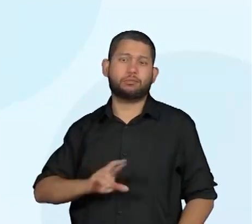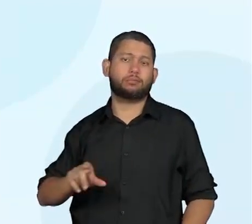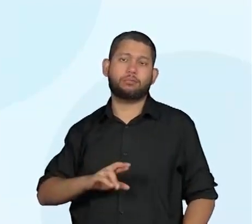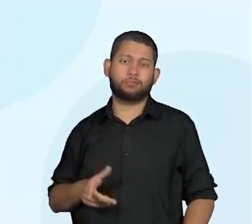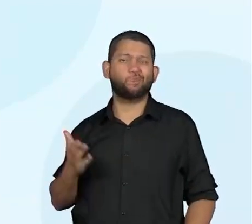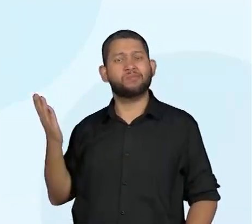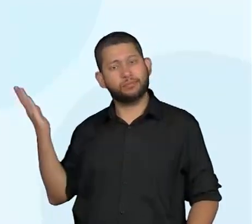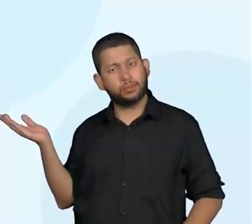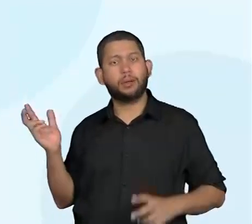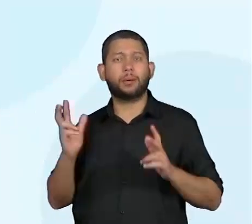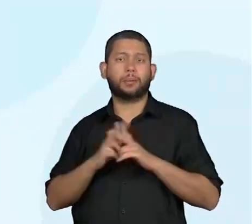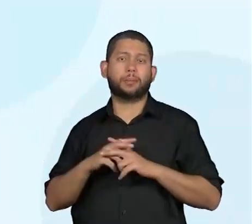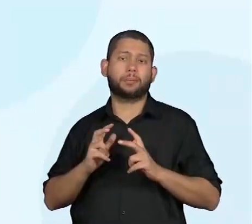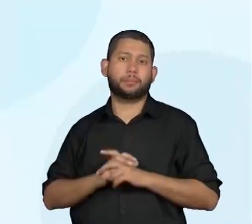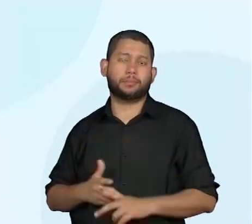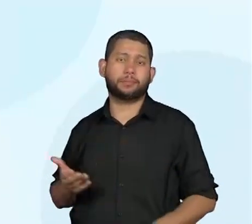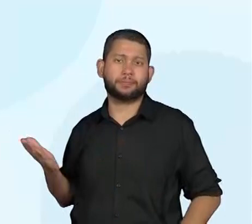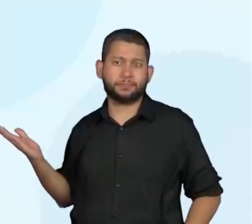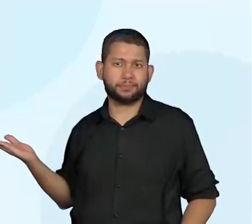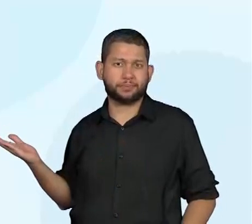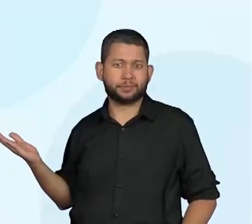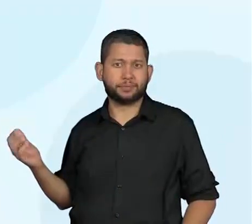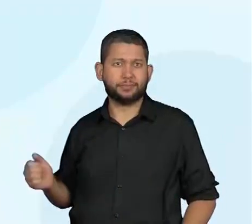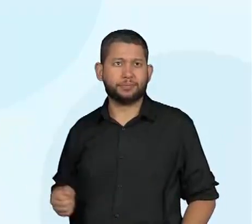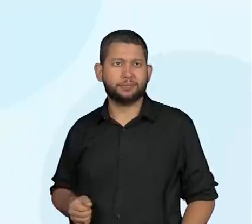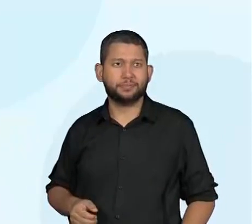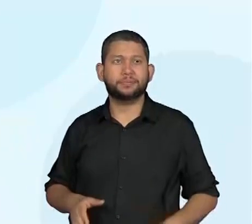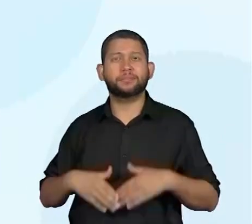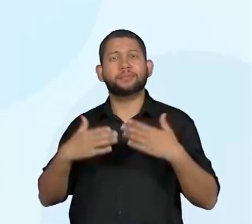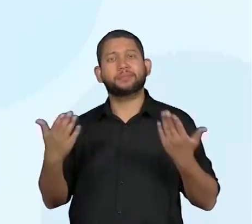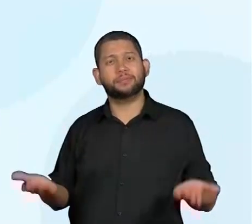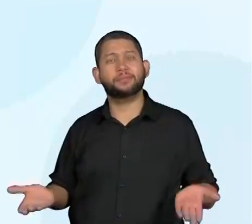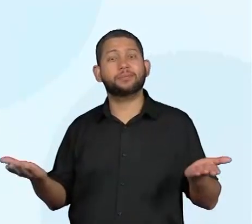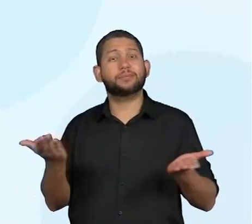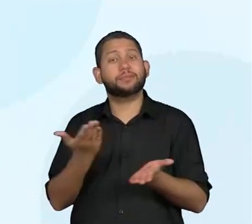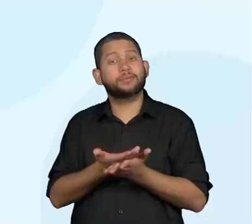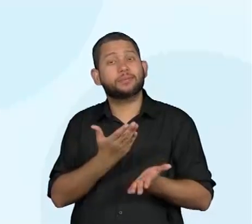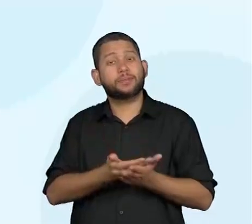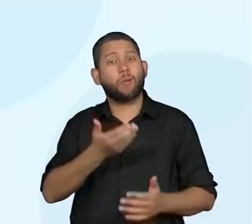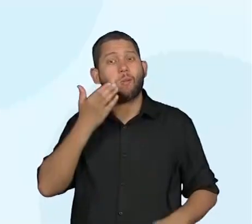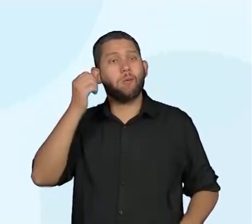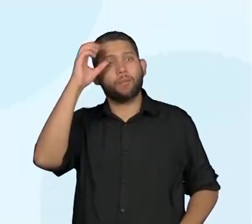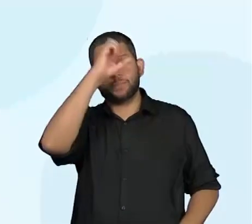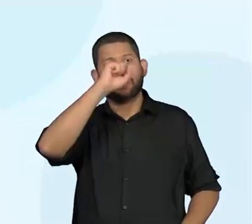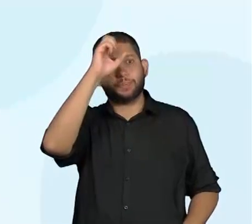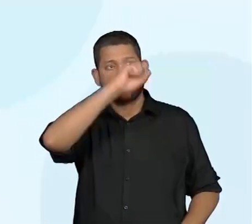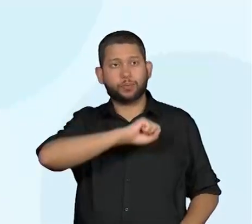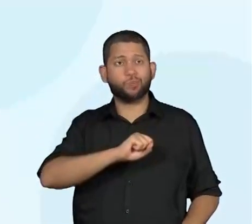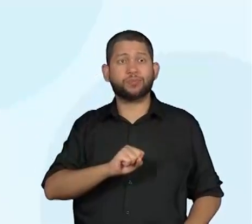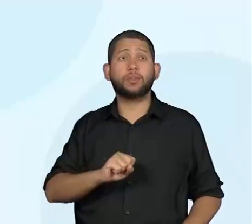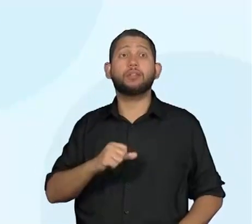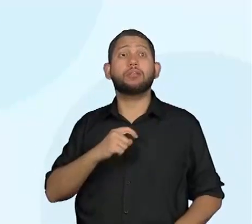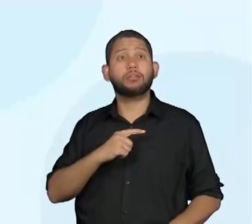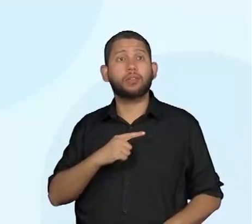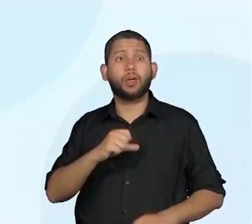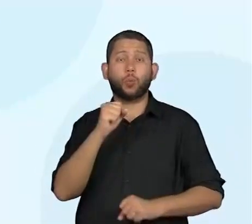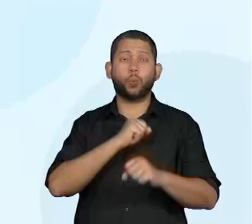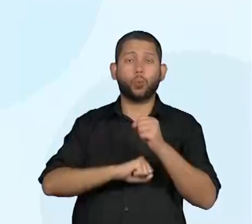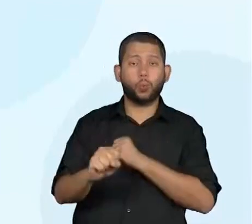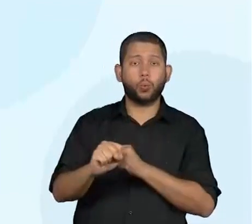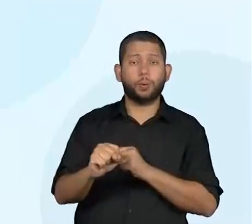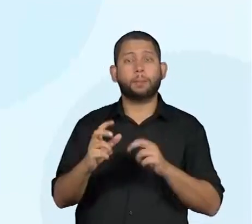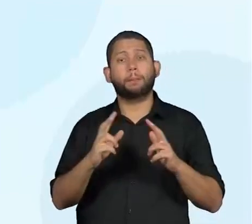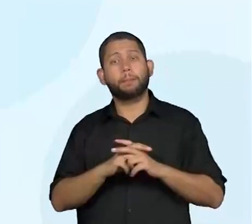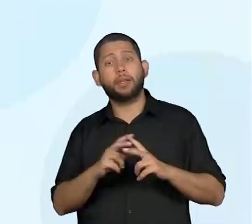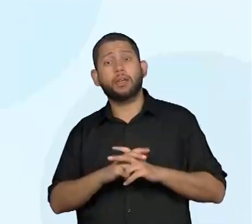imagens tratam-se de brigas. O que aprendemos na aula de hoje? As diferenças entre lutas